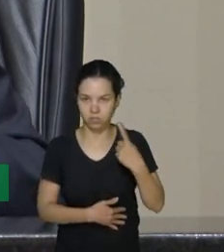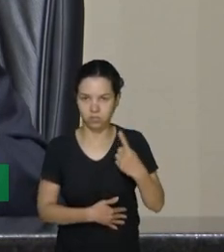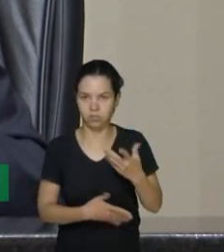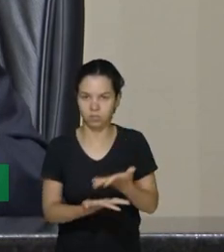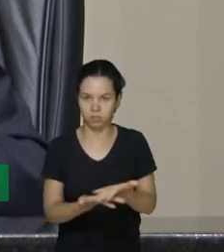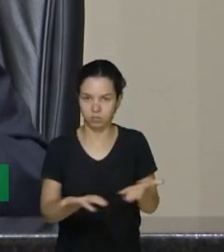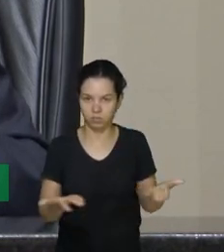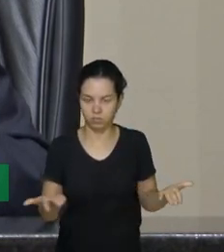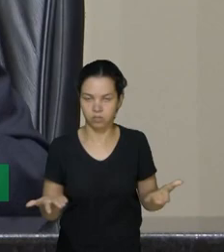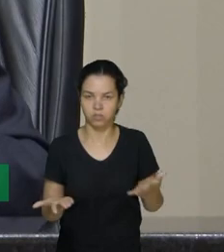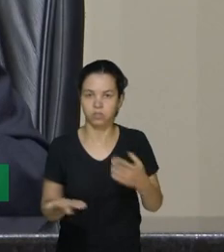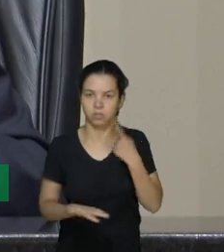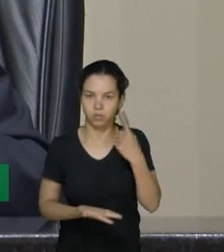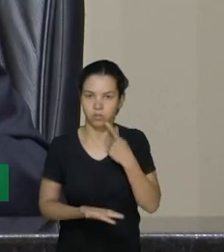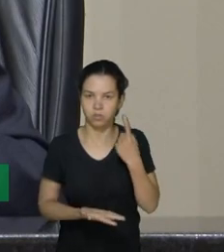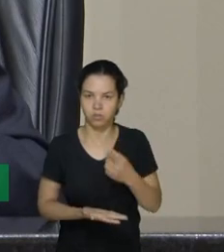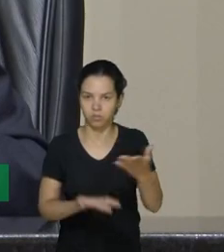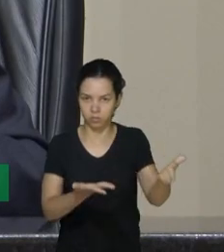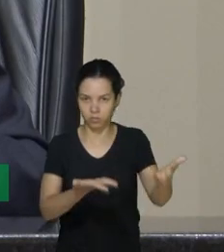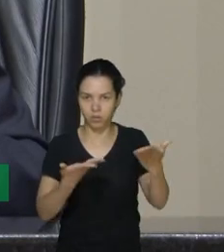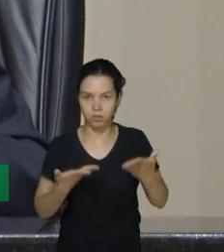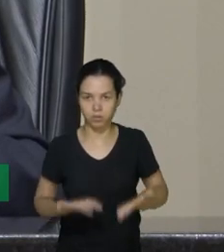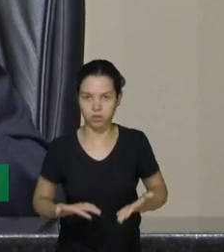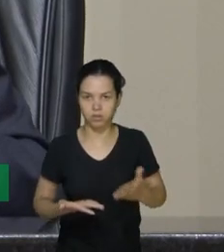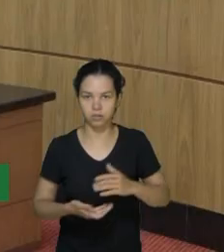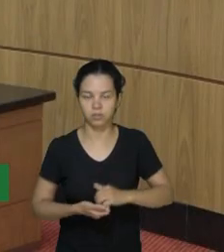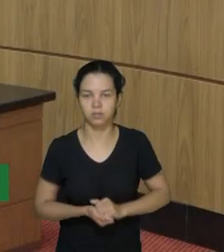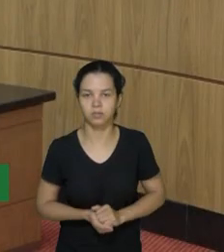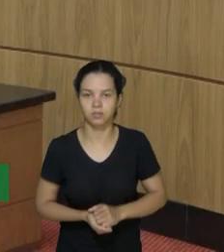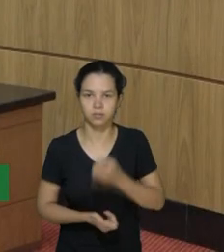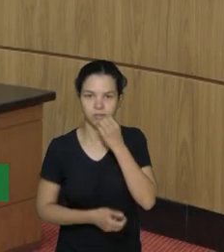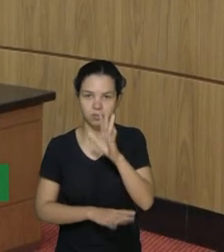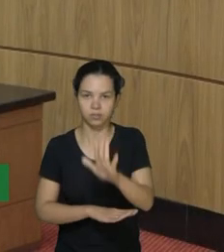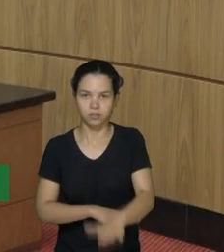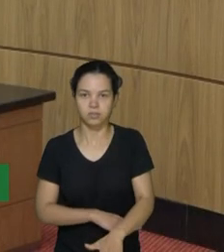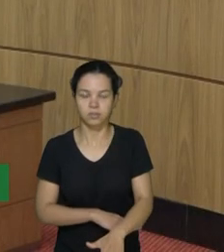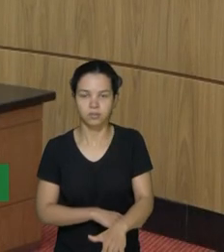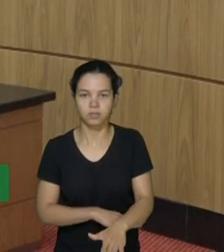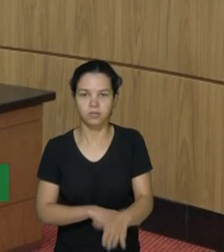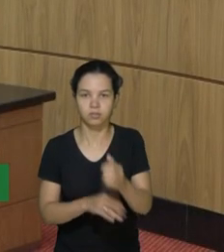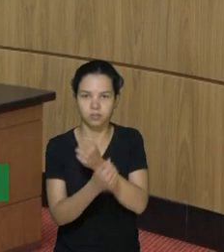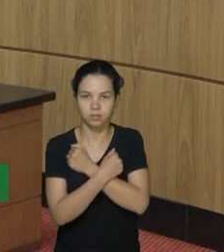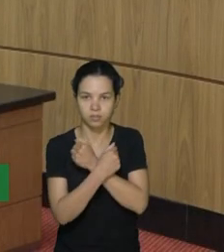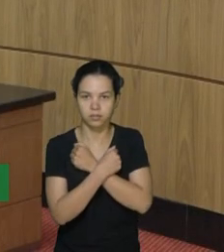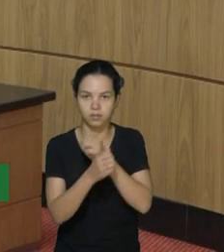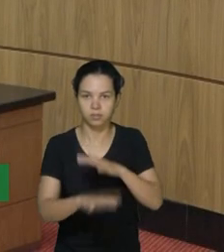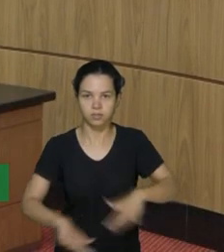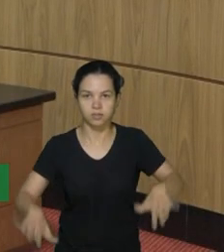as senhoras estão convidados. Uma boa tarde e um abraço a todos.